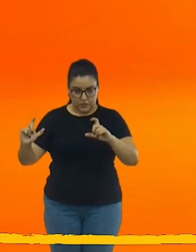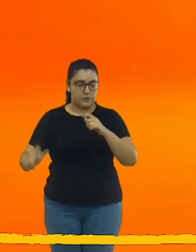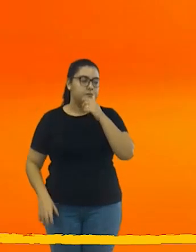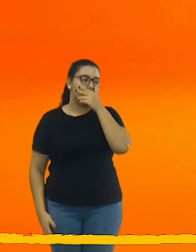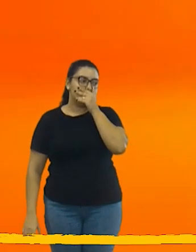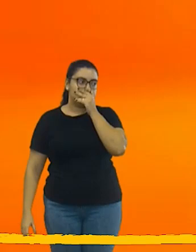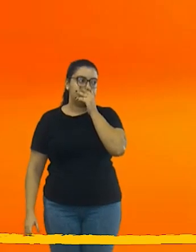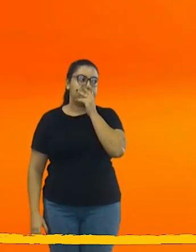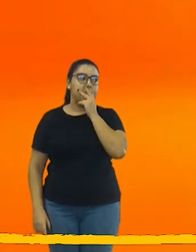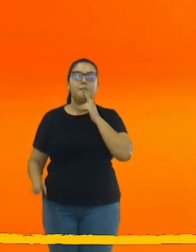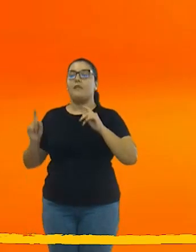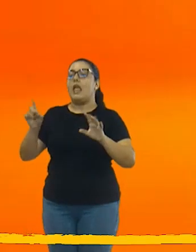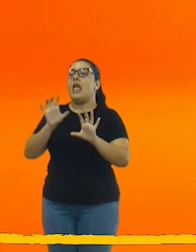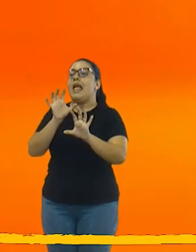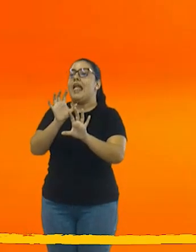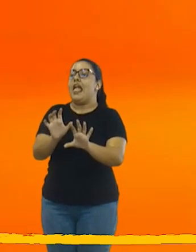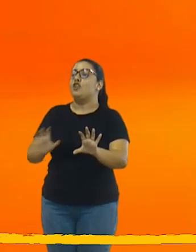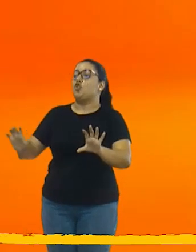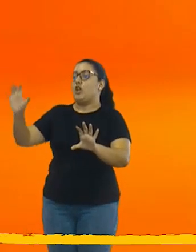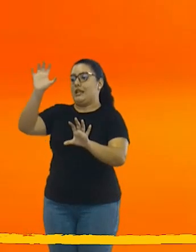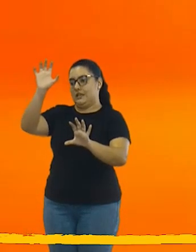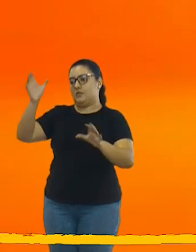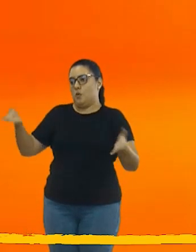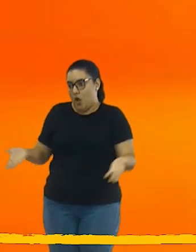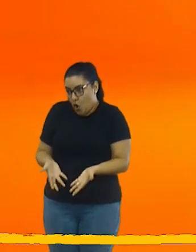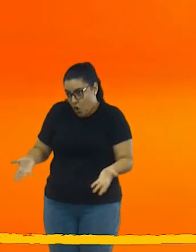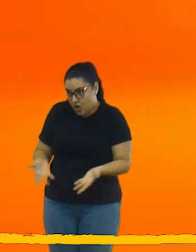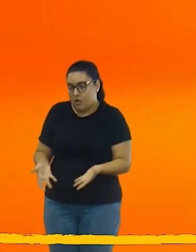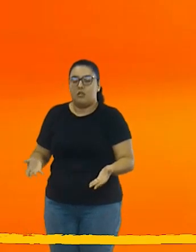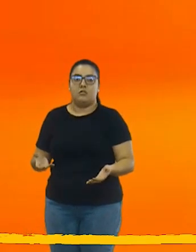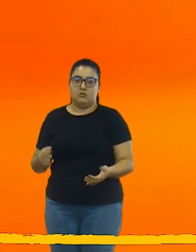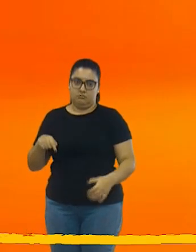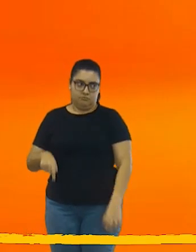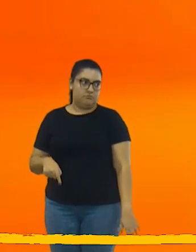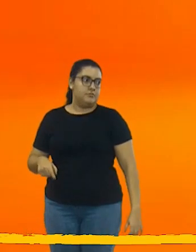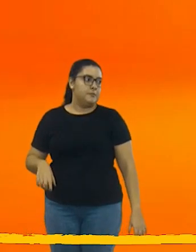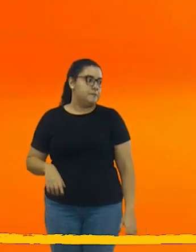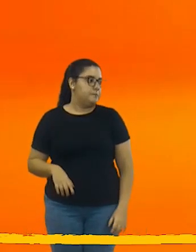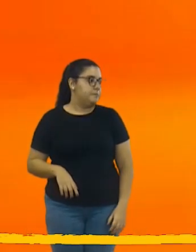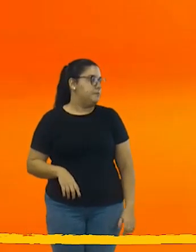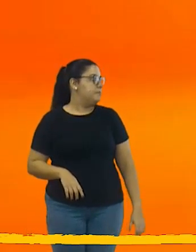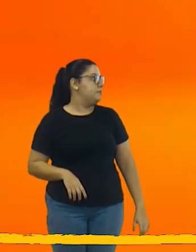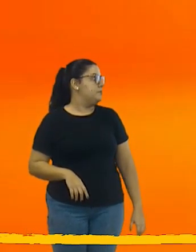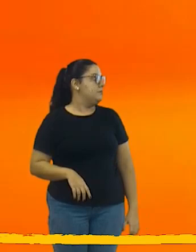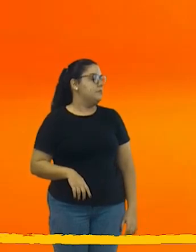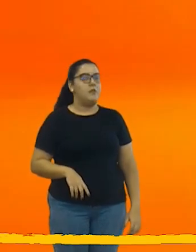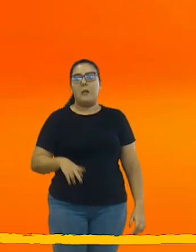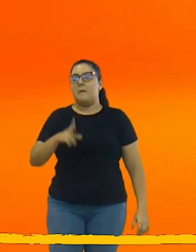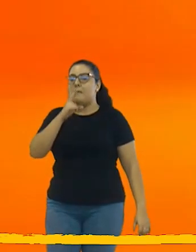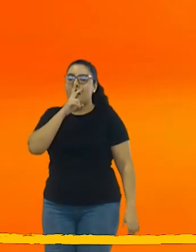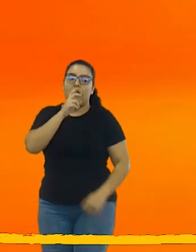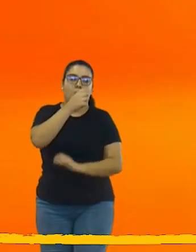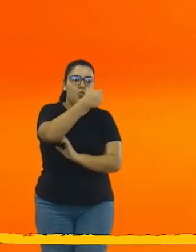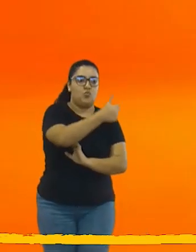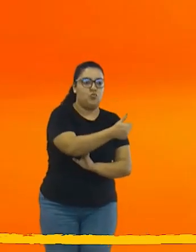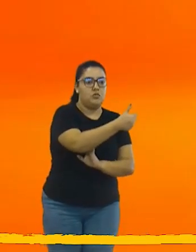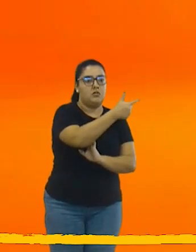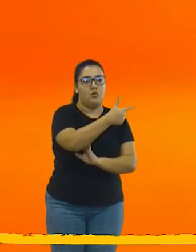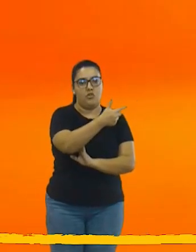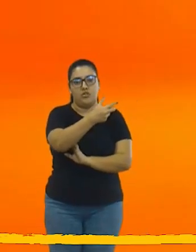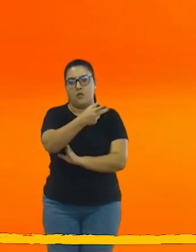isso seria o regionalismo contemporâneo. Olha o passeio do regionalismo